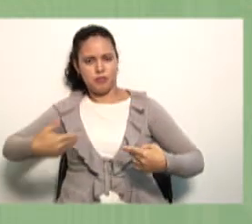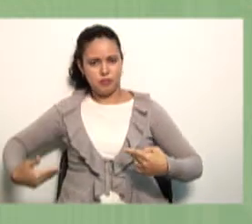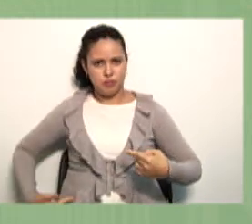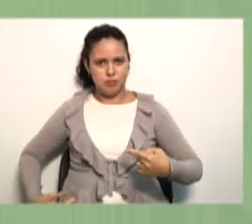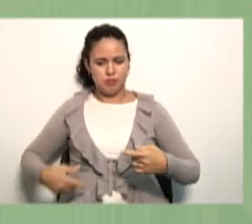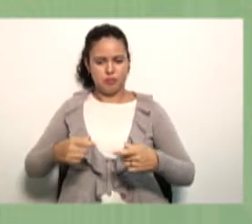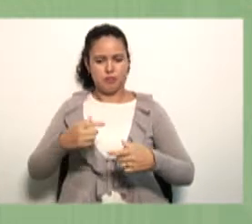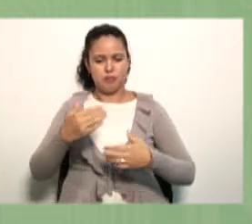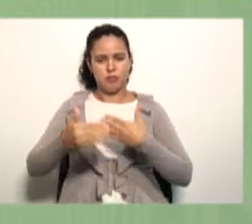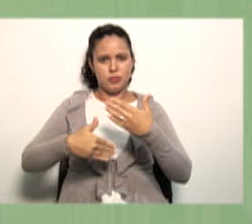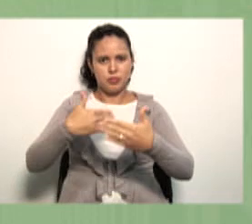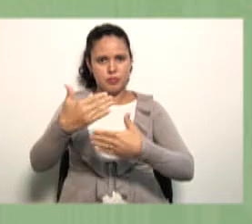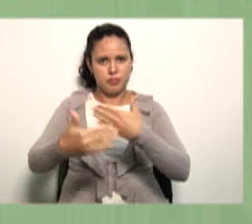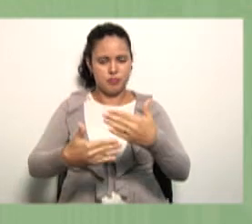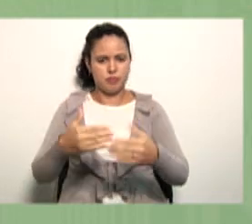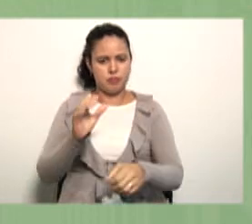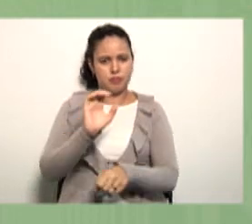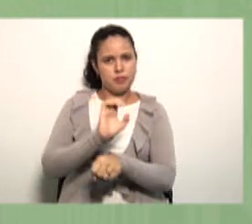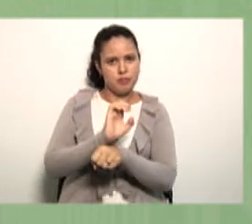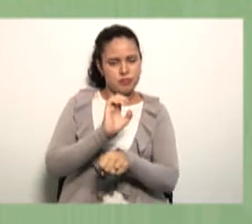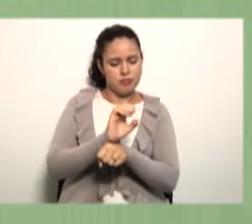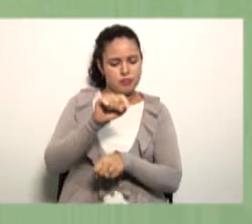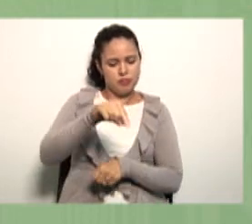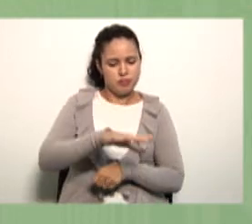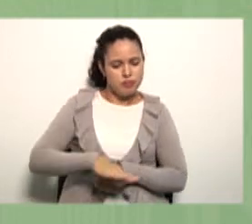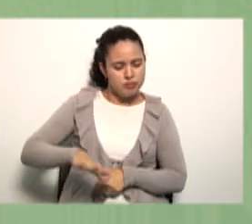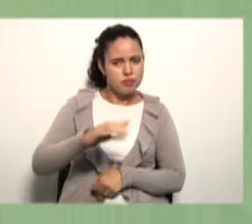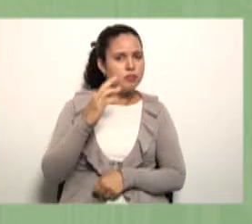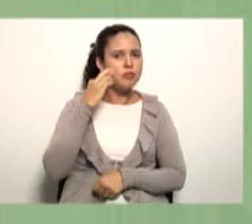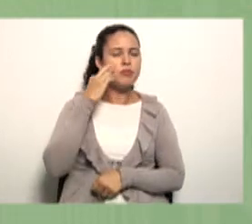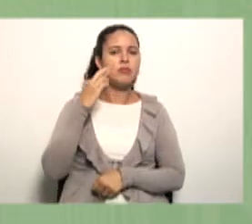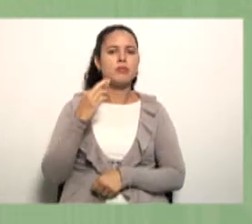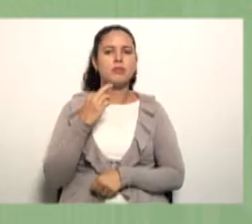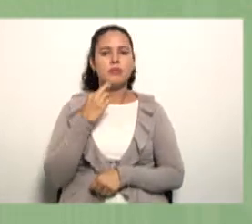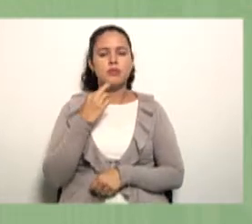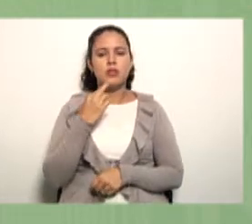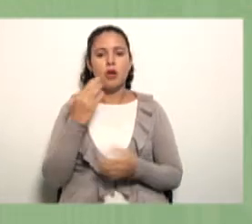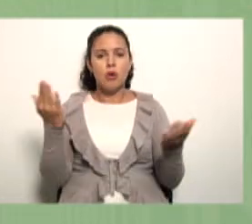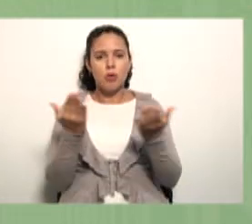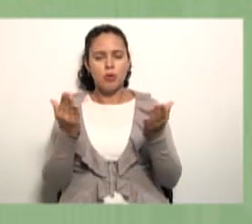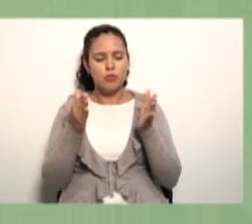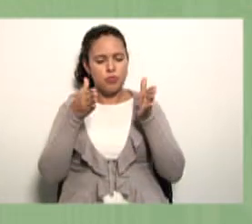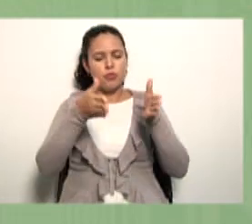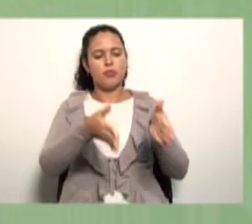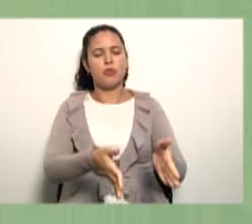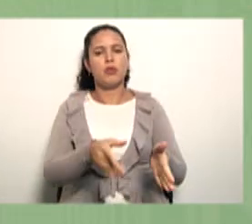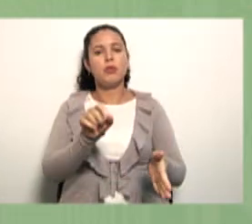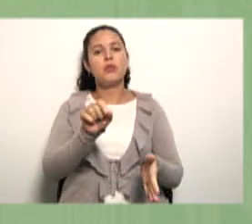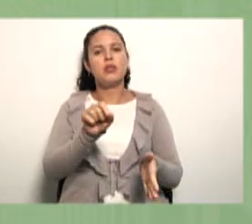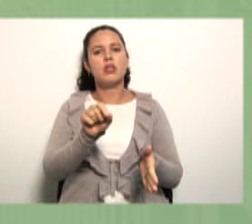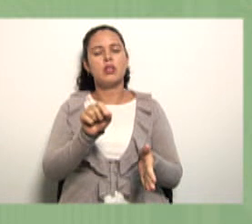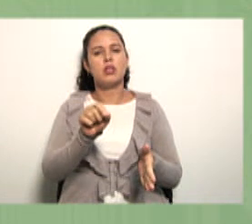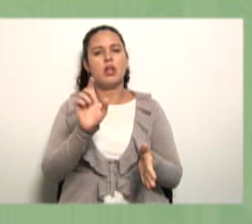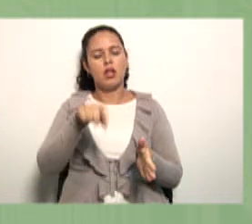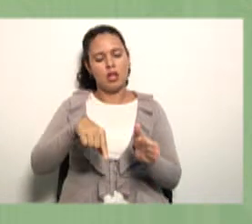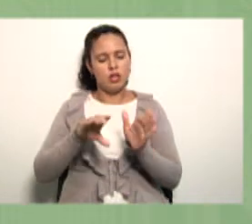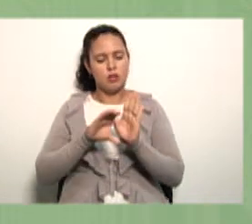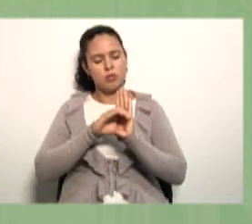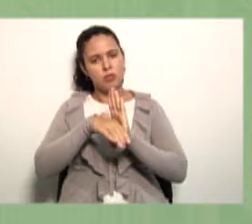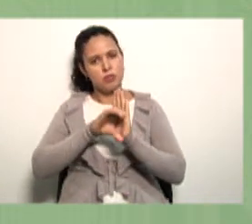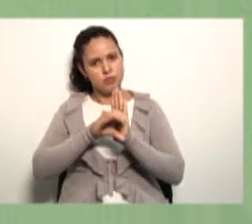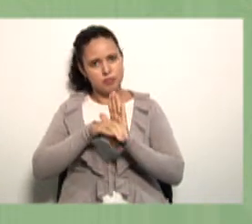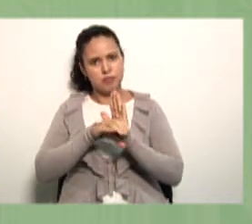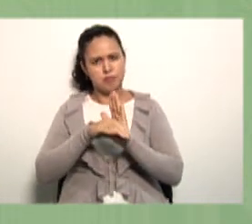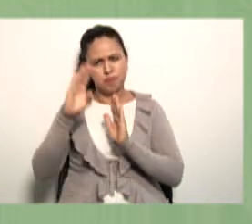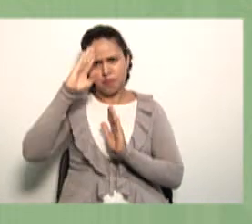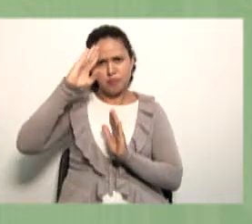regional. Na aula de hoje, especificamente, vamos ter um foco nessa primeira parte da disciplina, que são os conceitos fundamentais